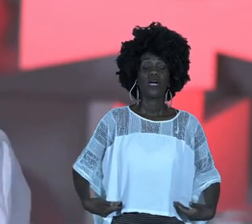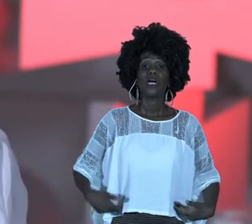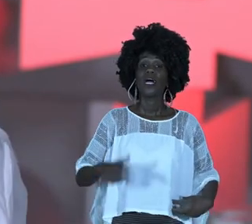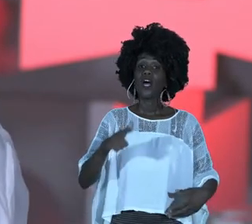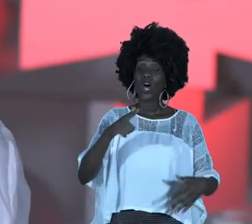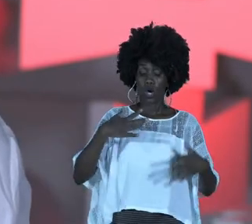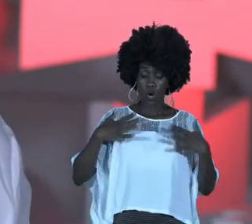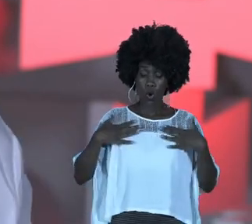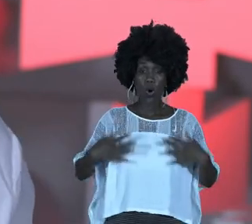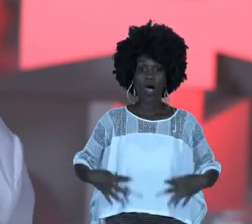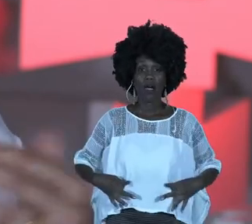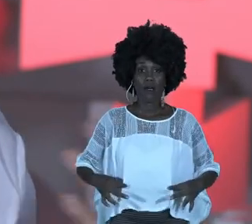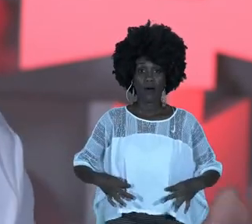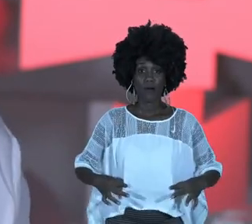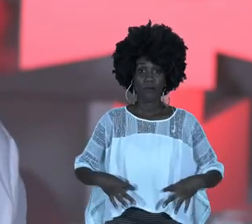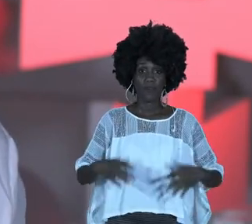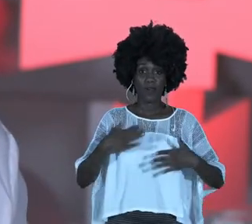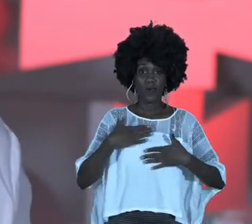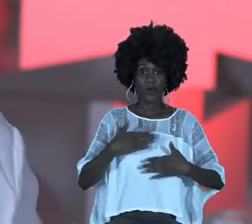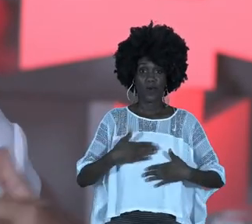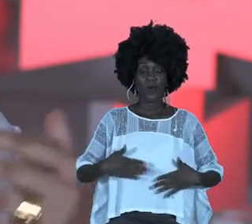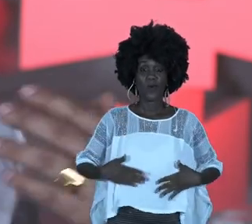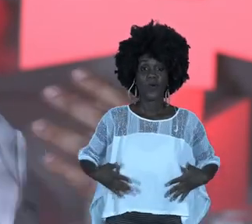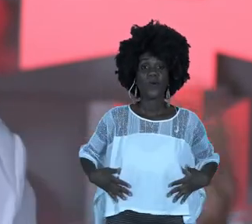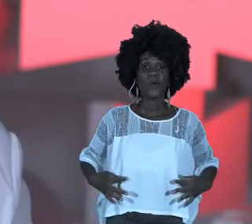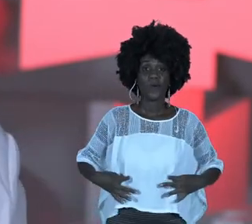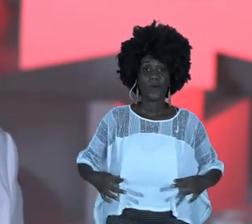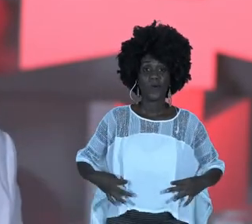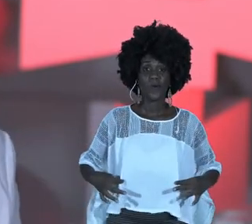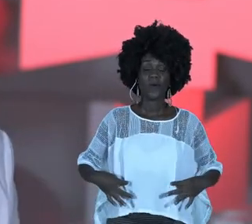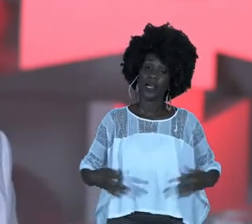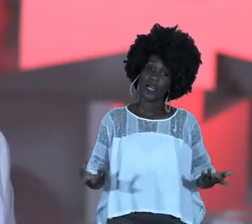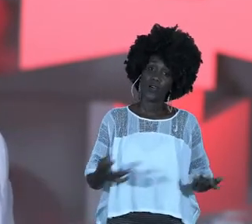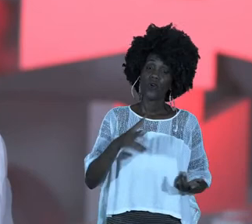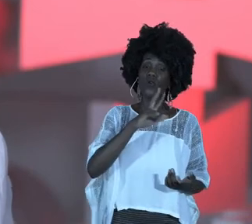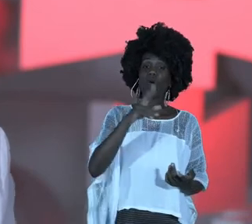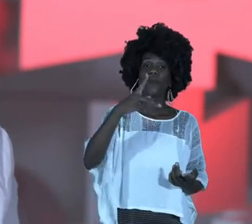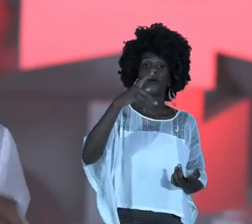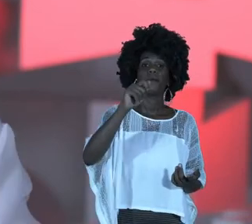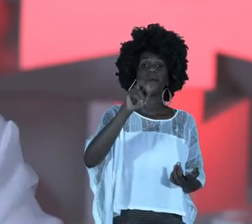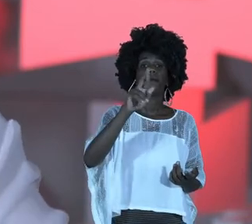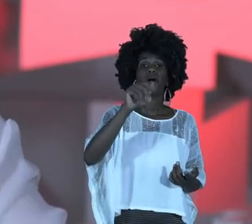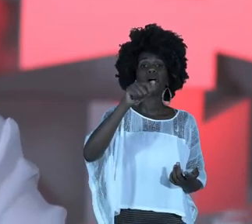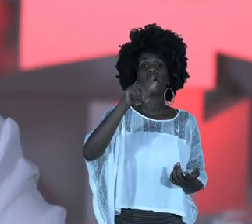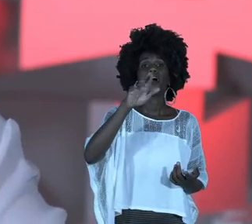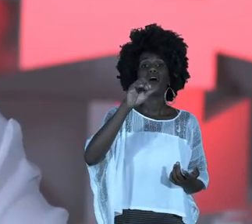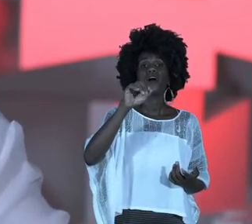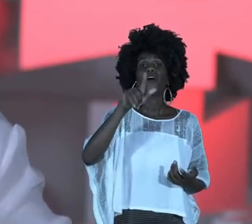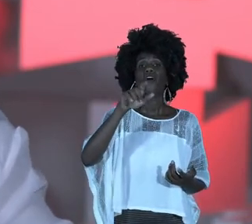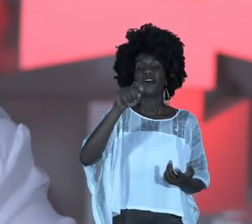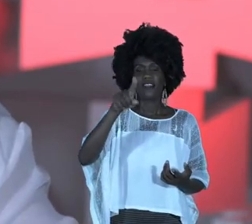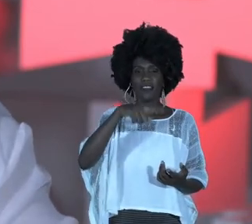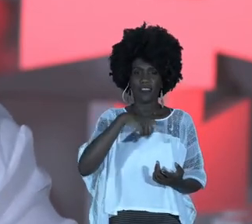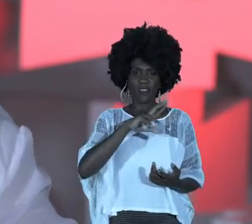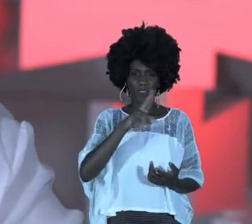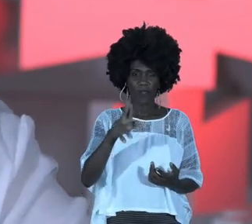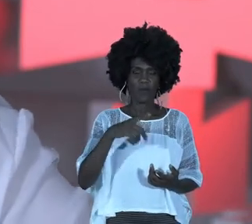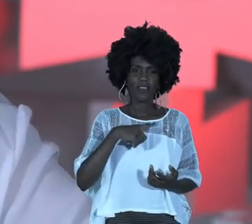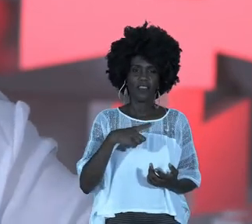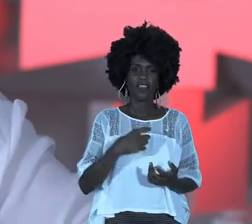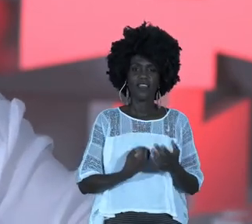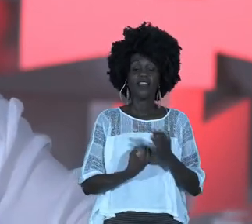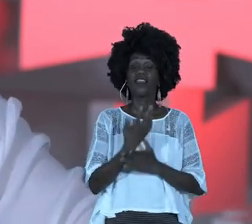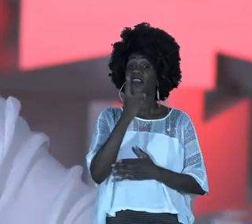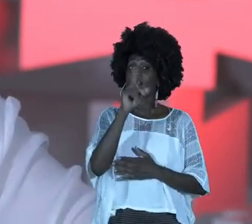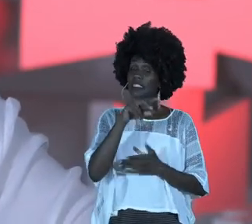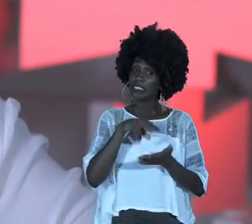os tecidos, com as roupas, chamar de roupas, né? Que ele chama de parangolés. É dessa interação que nasce o sentido desse